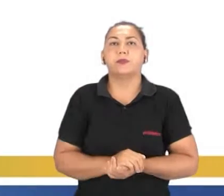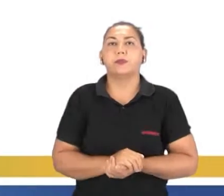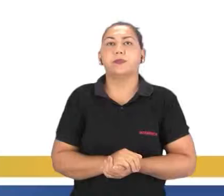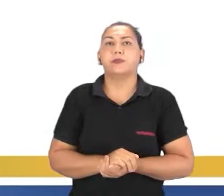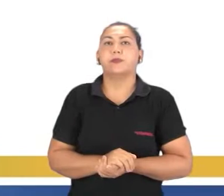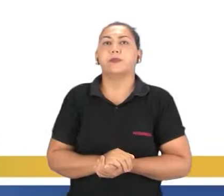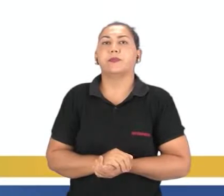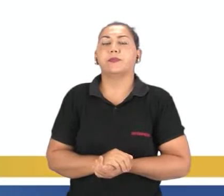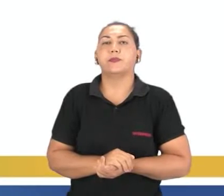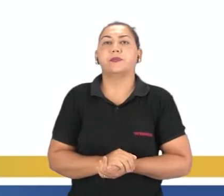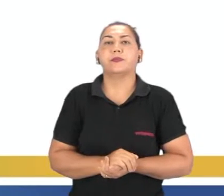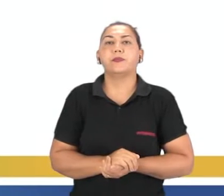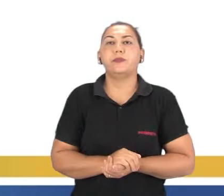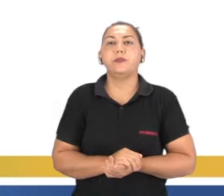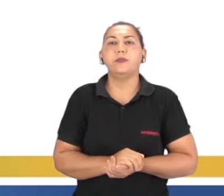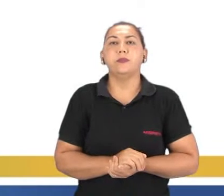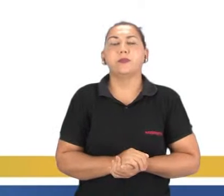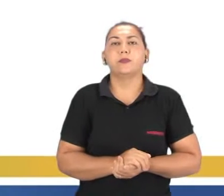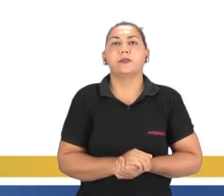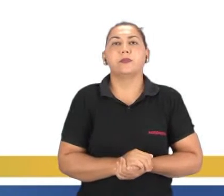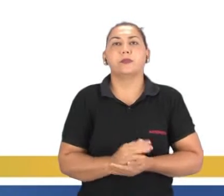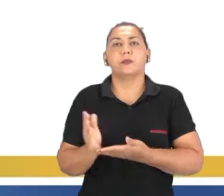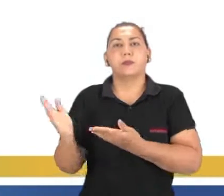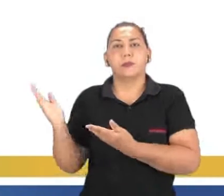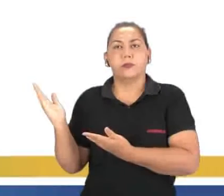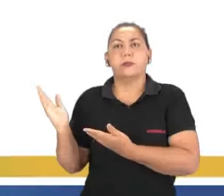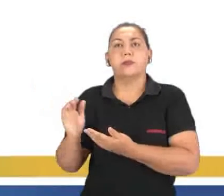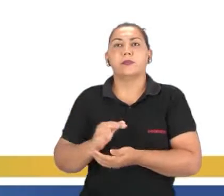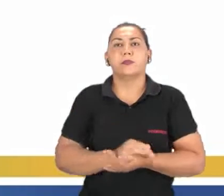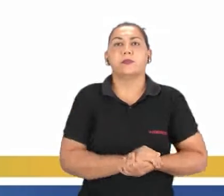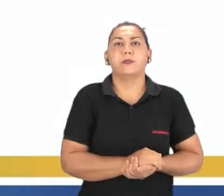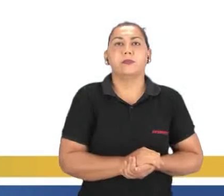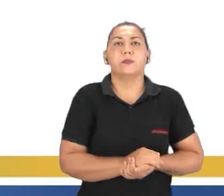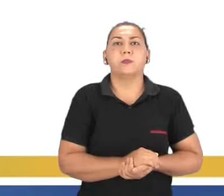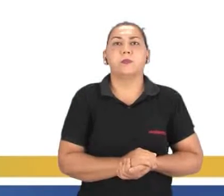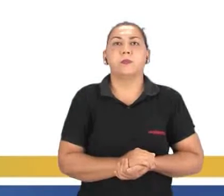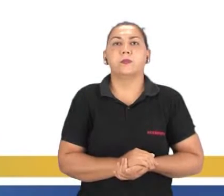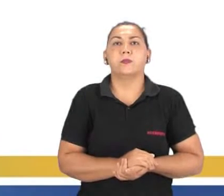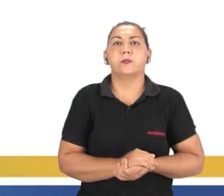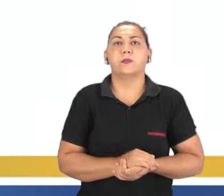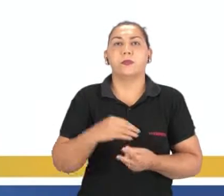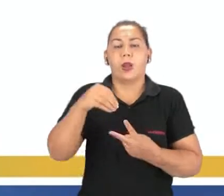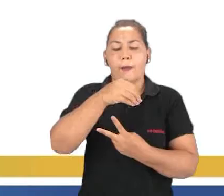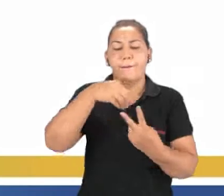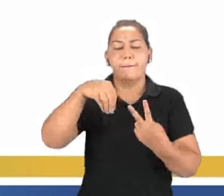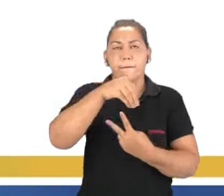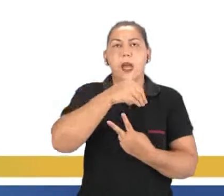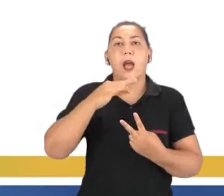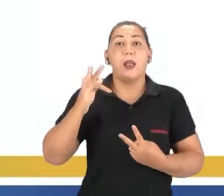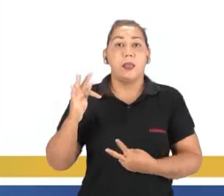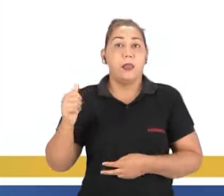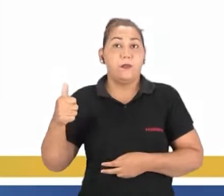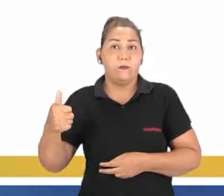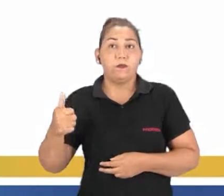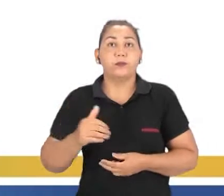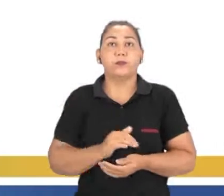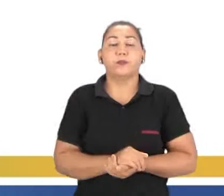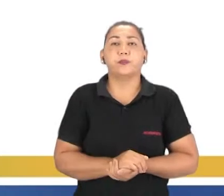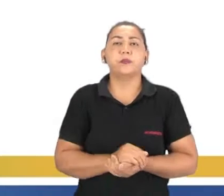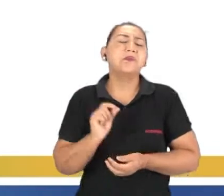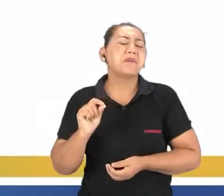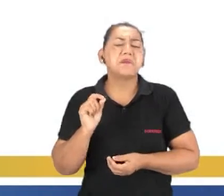Vzão, Vzinho, Rzão, Rzinho, Vzão, Vzinho, Rzão, Rzinho. Esse foi o cruzamento aqui na F1. E o que